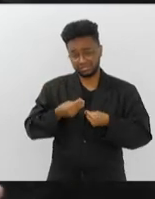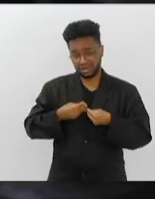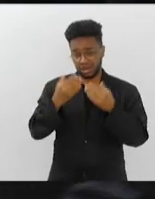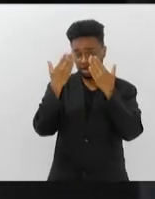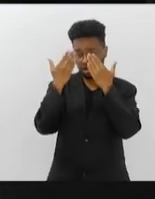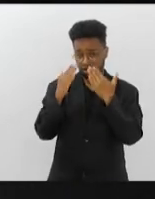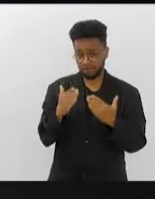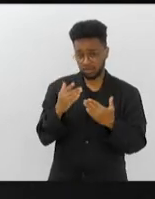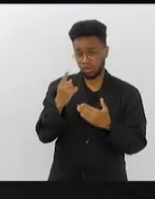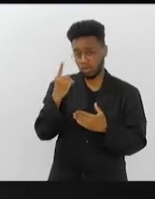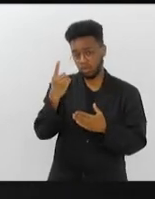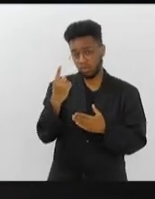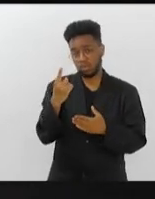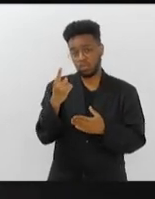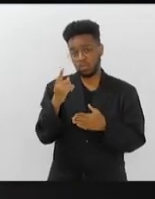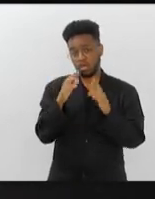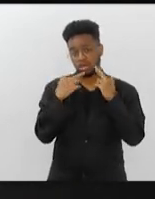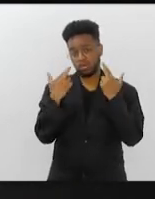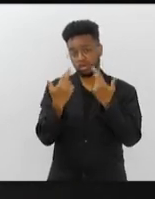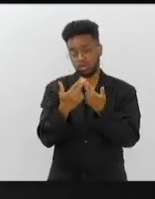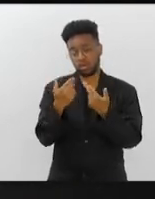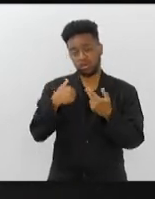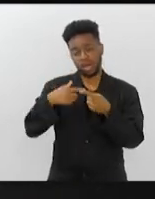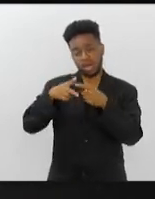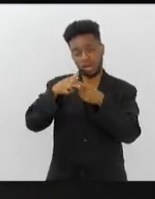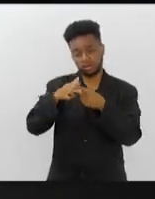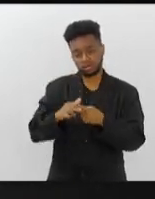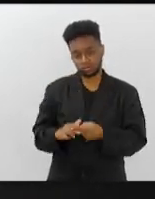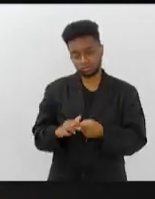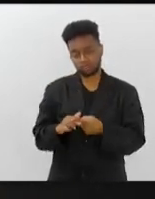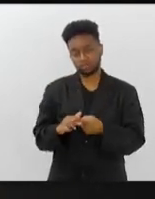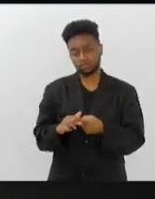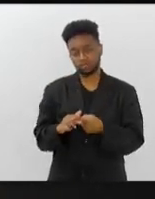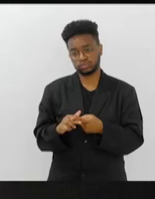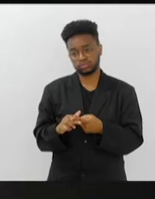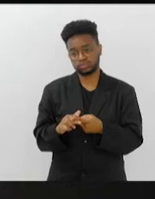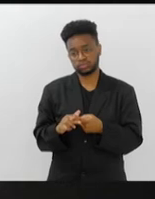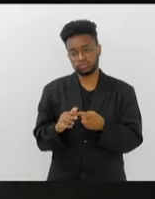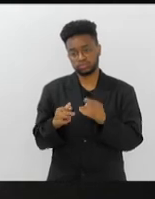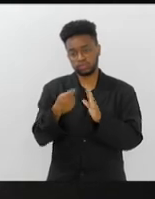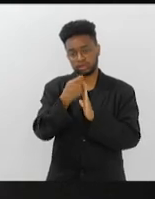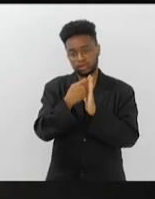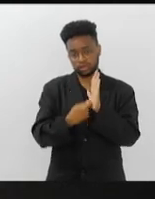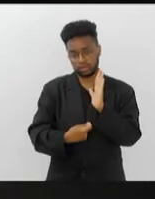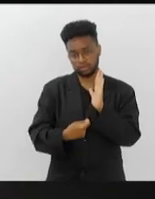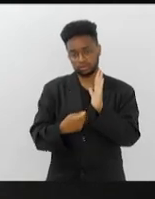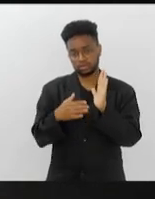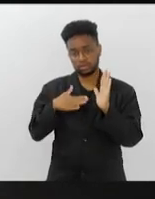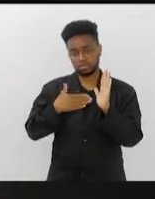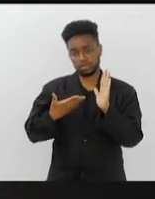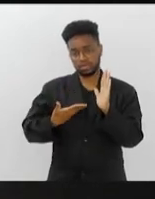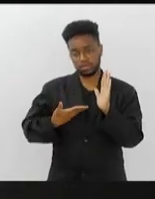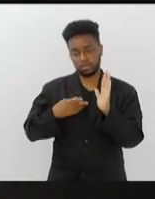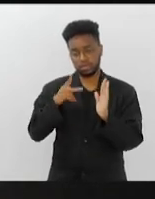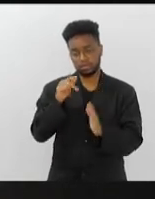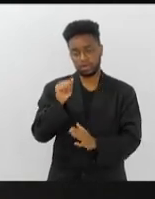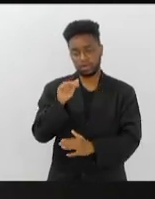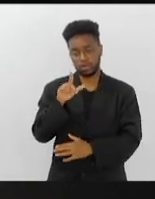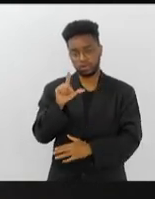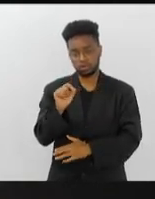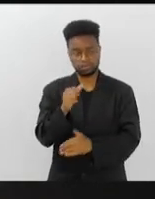sessão para me fazer um ajustamento nessa redação do meu companheiro Paulo Ramos.